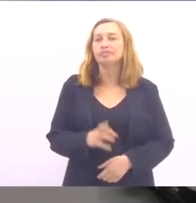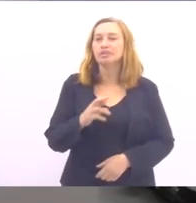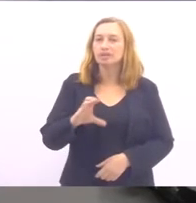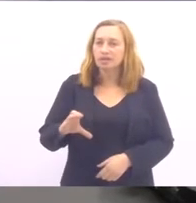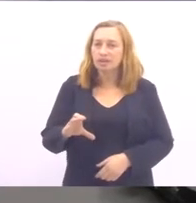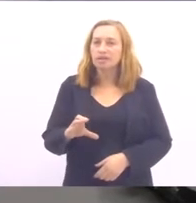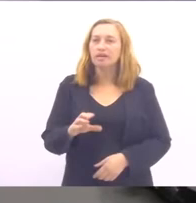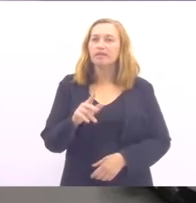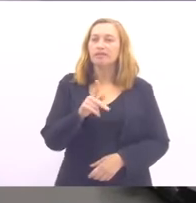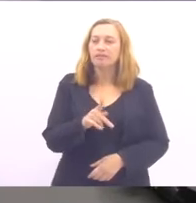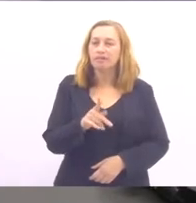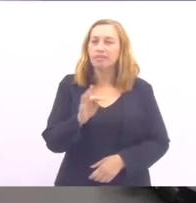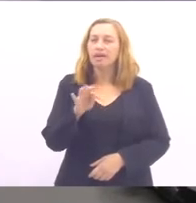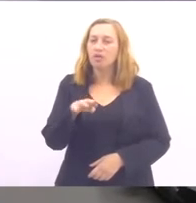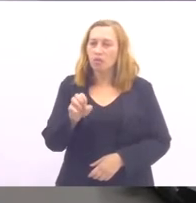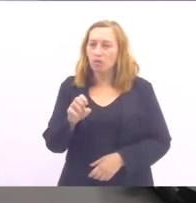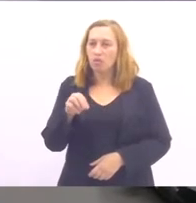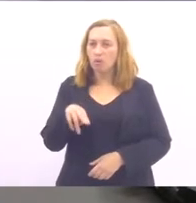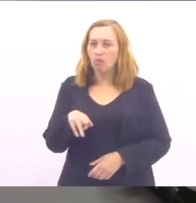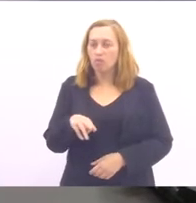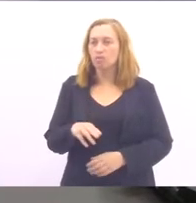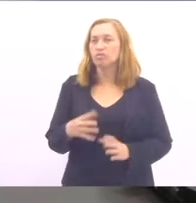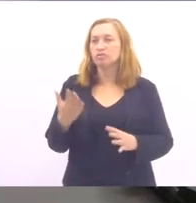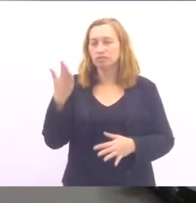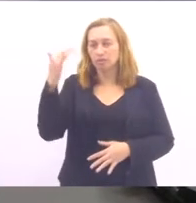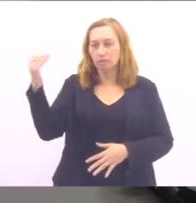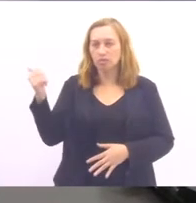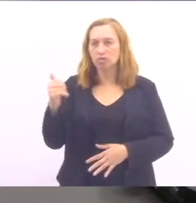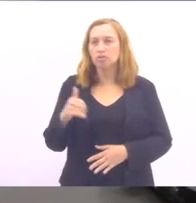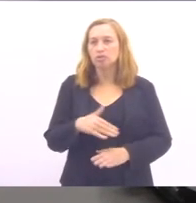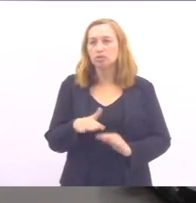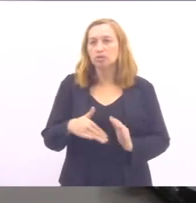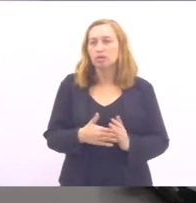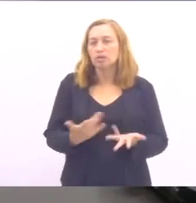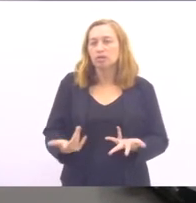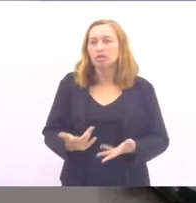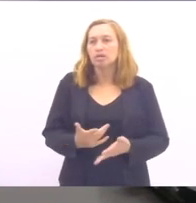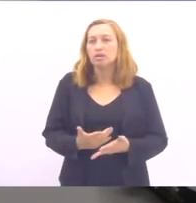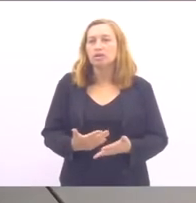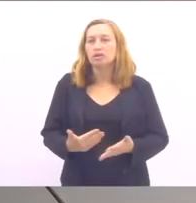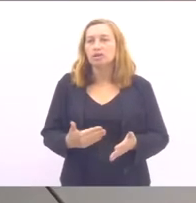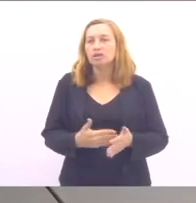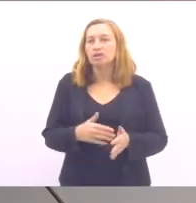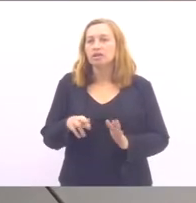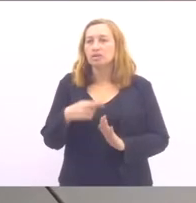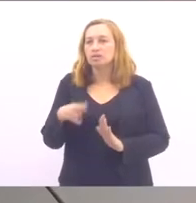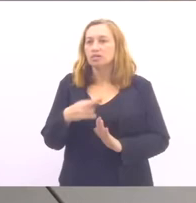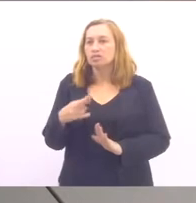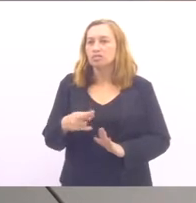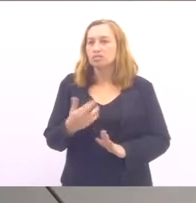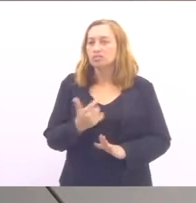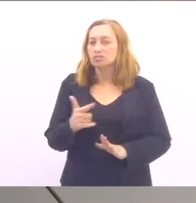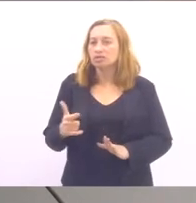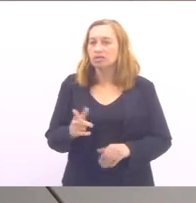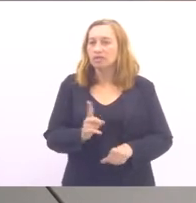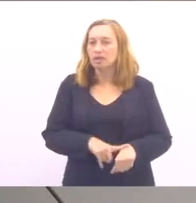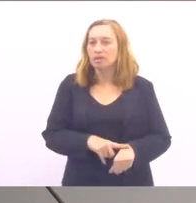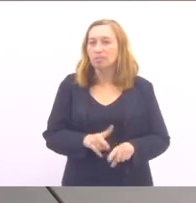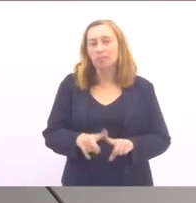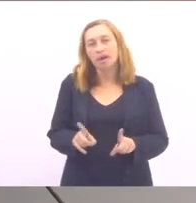a Febracon. Sucesso total, até a resolução ser invalidada, mas